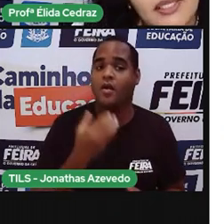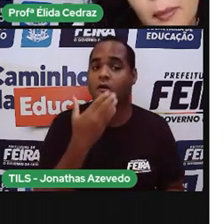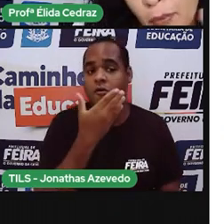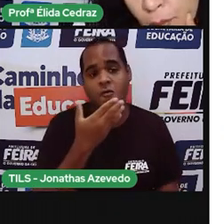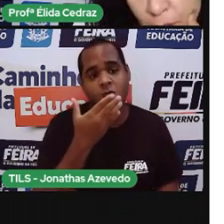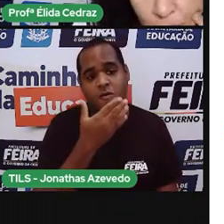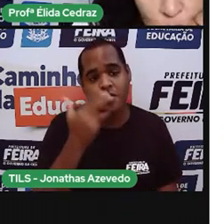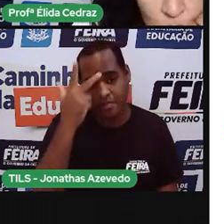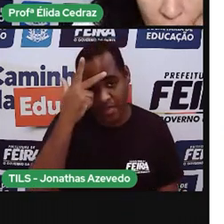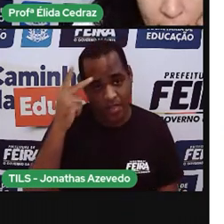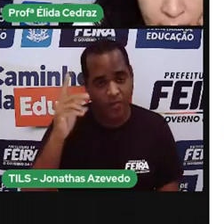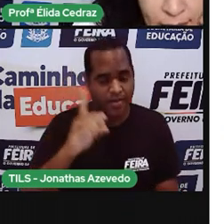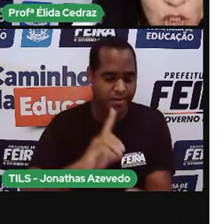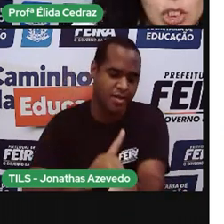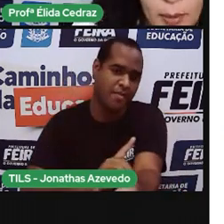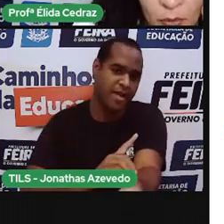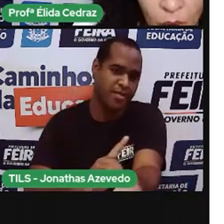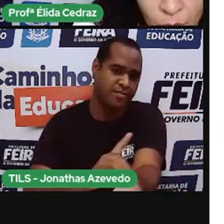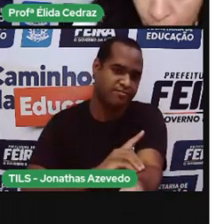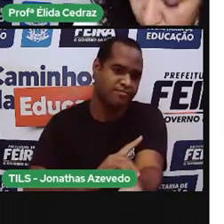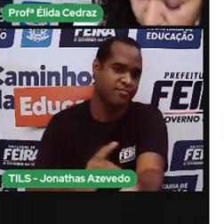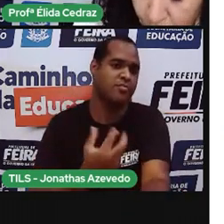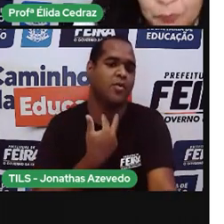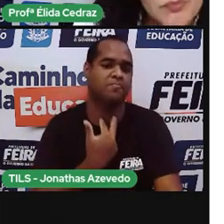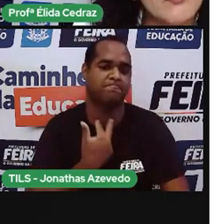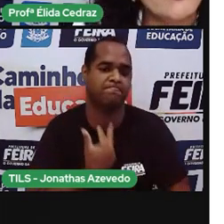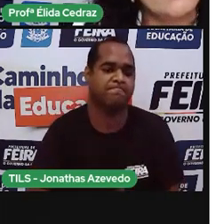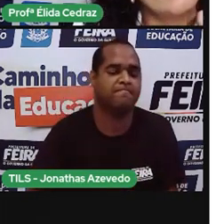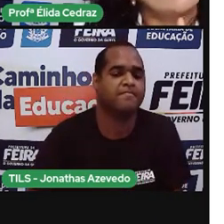doce quem tem problema de diabetes, tá bom?